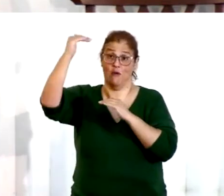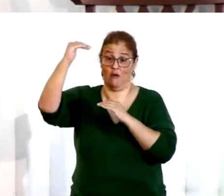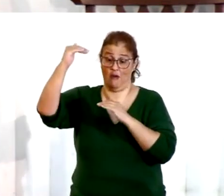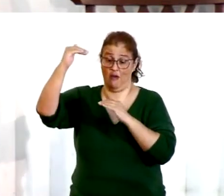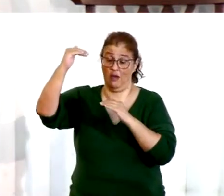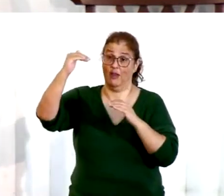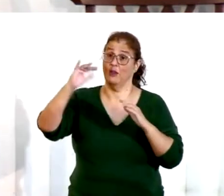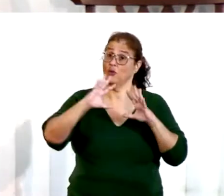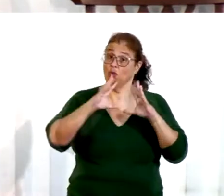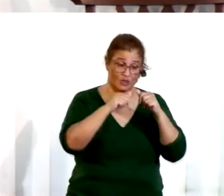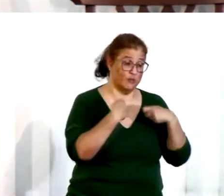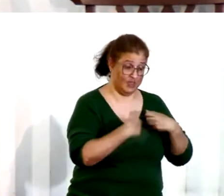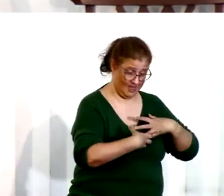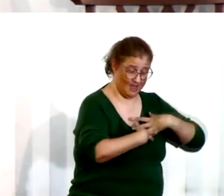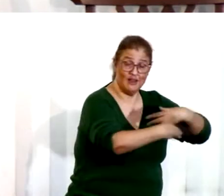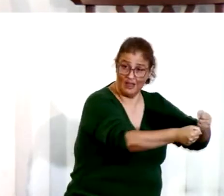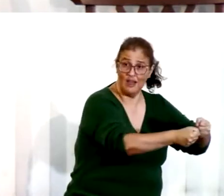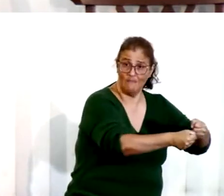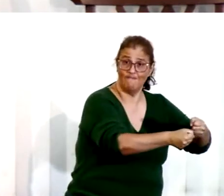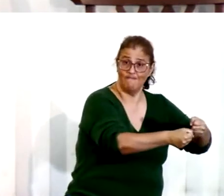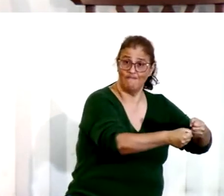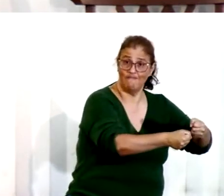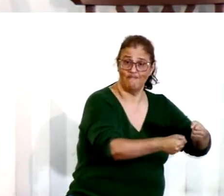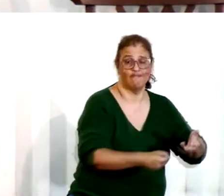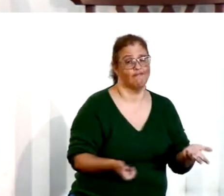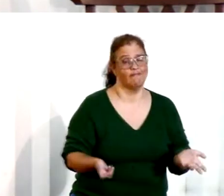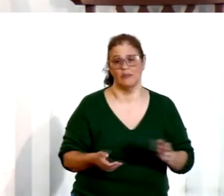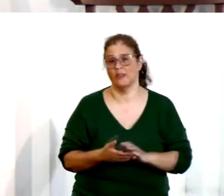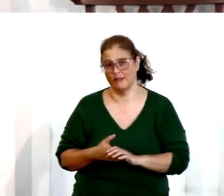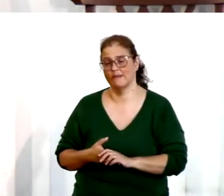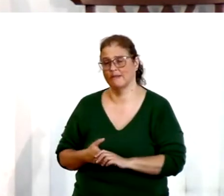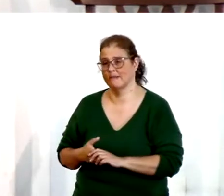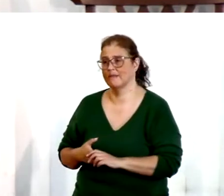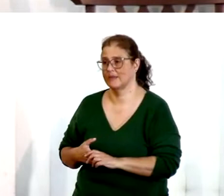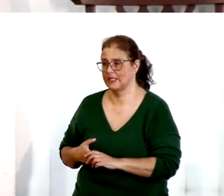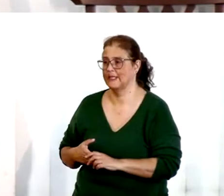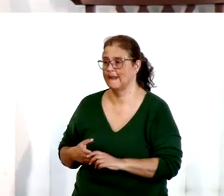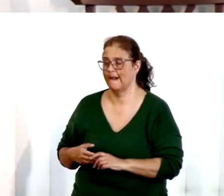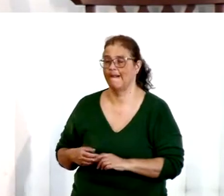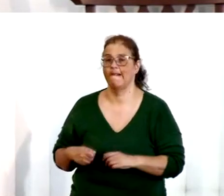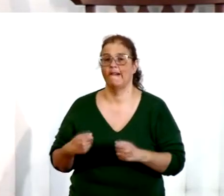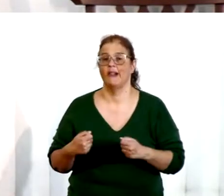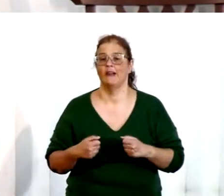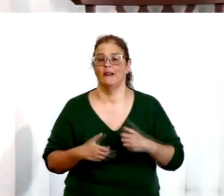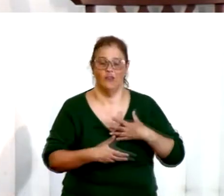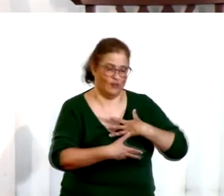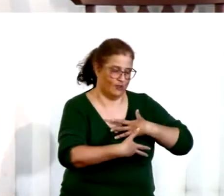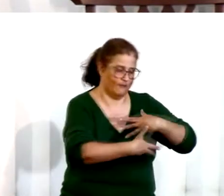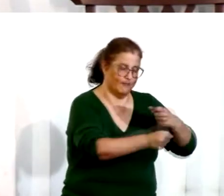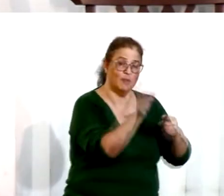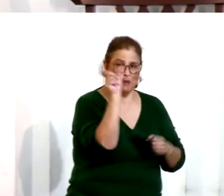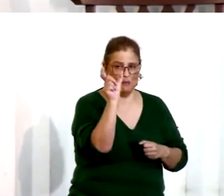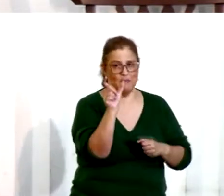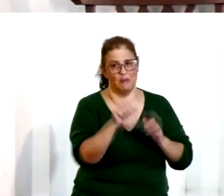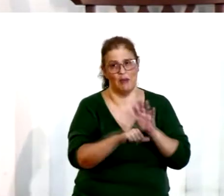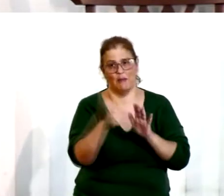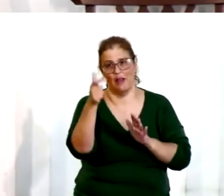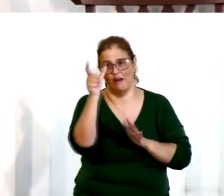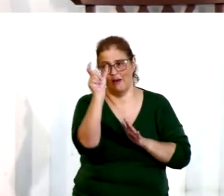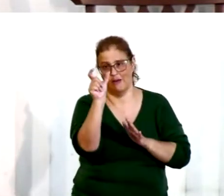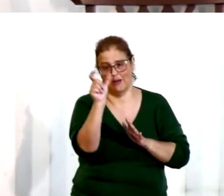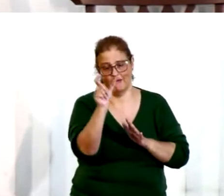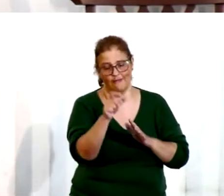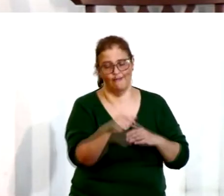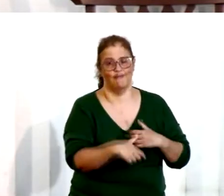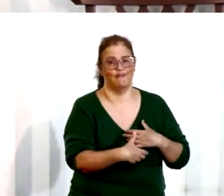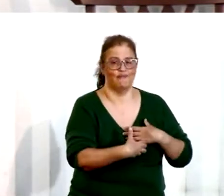arrancar. Então essa é a primeira coisa. Quer avaliar seu crescimento espiritual? Veja quem são seus inimigos internos.